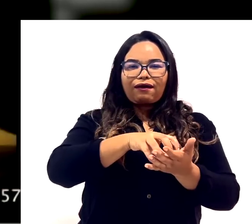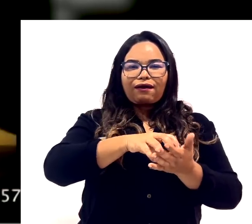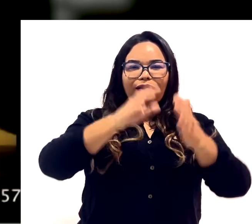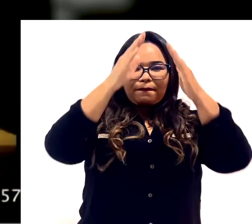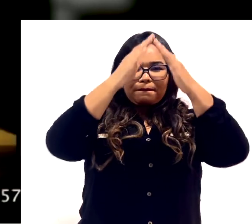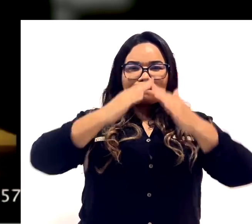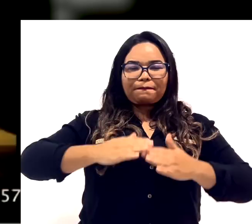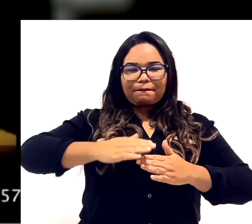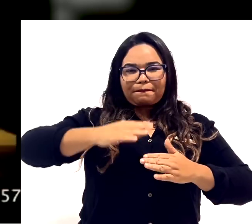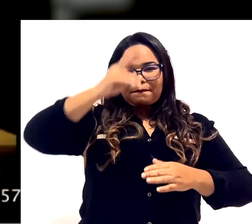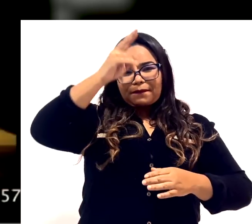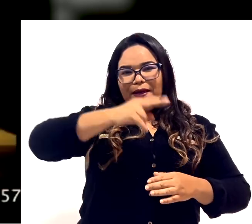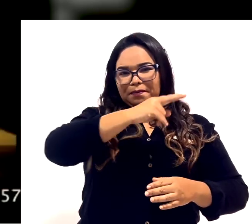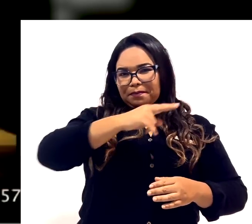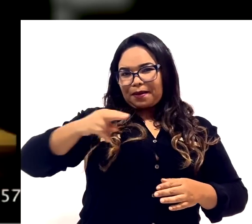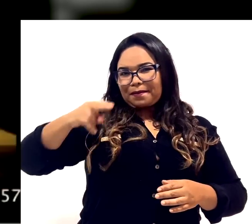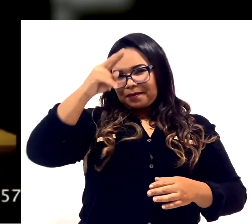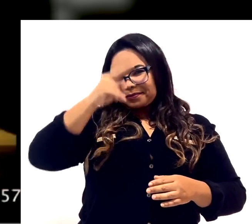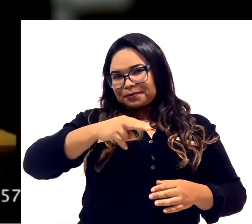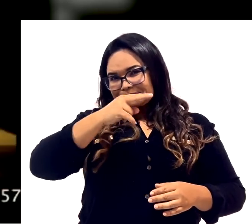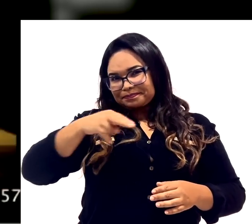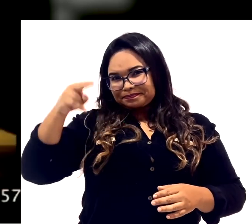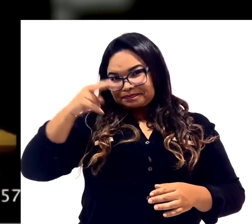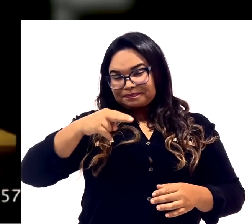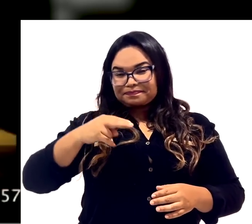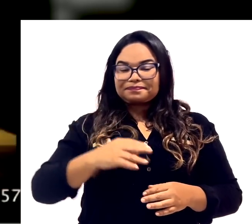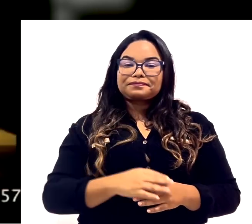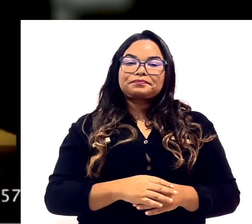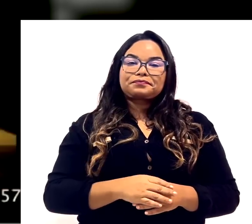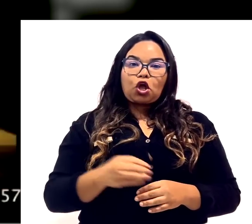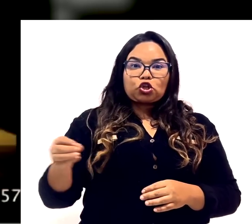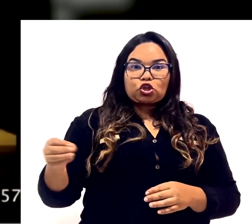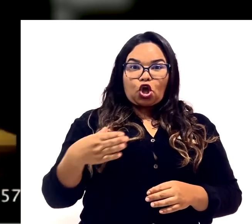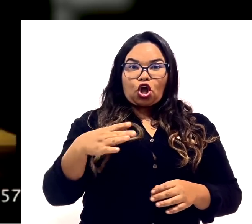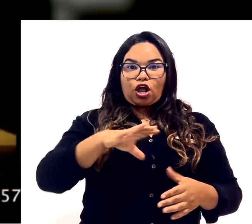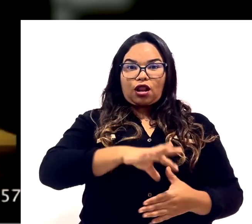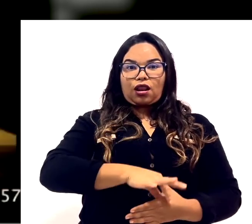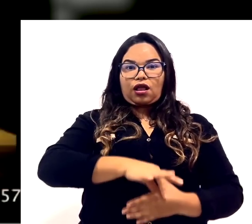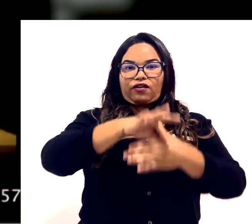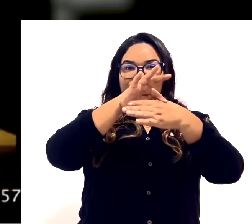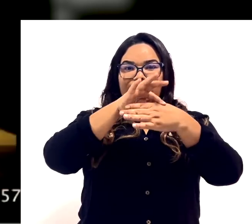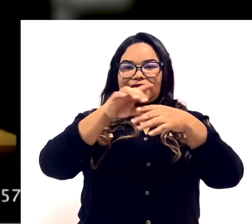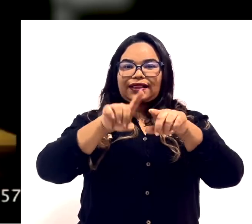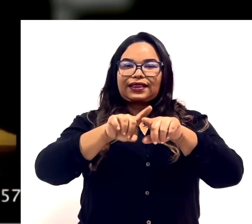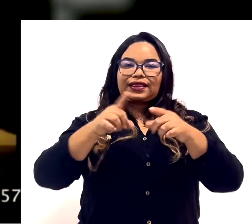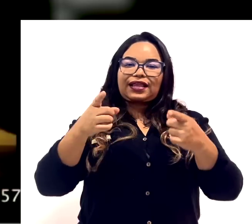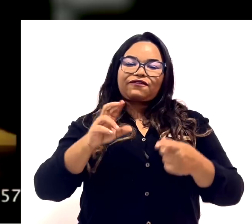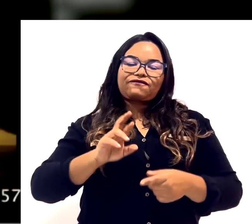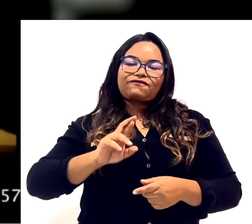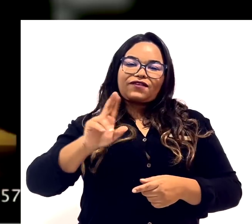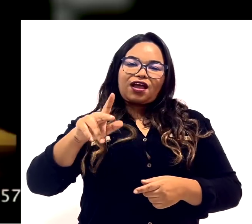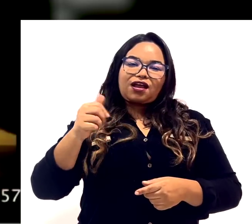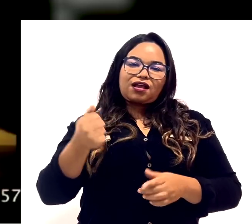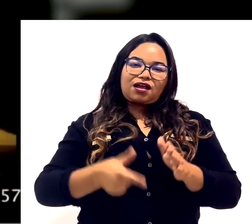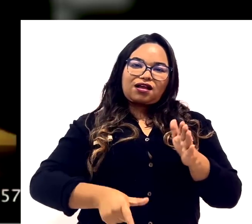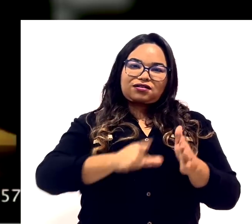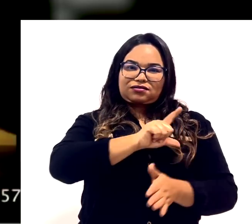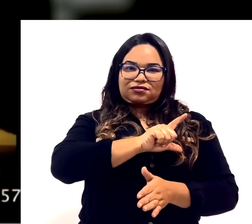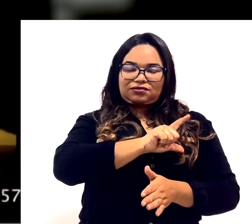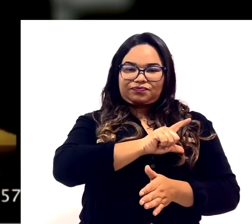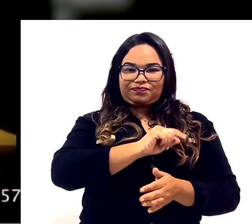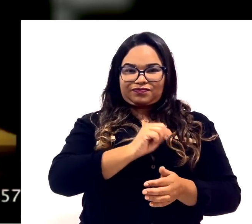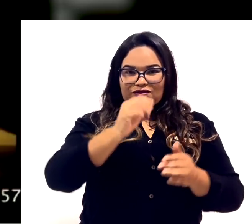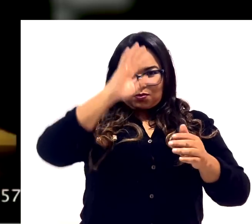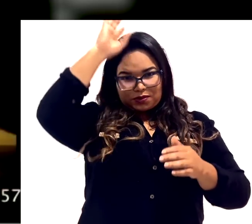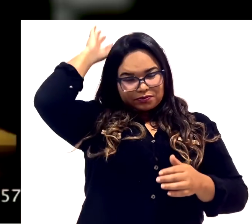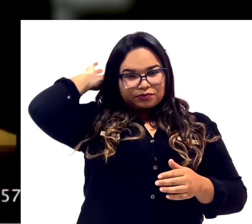isso, inevitavelmente resultou numa posição não somente nova, como também muito diferente da anterior.